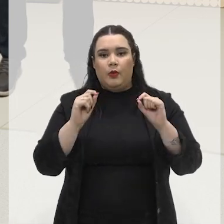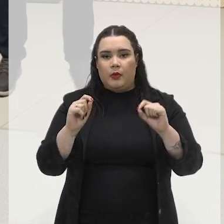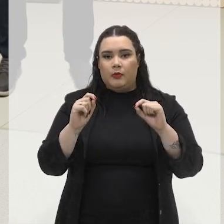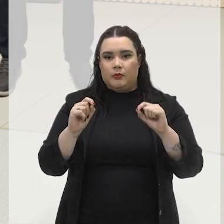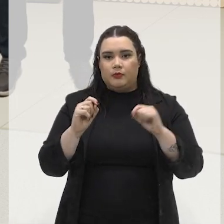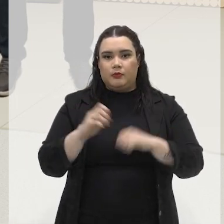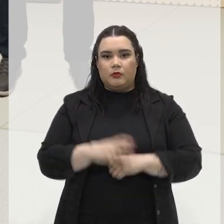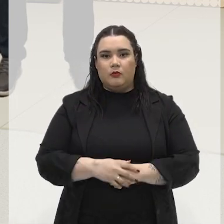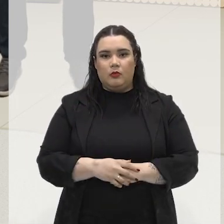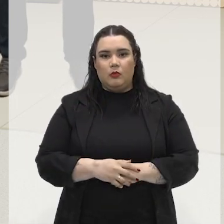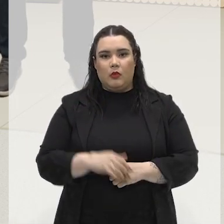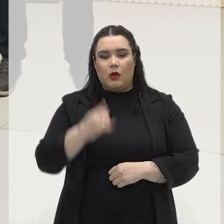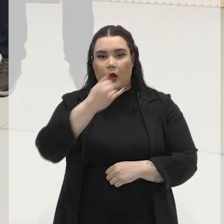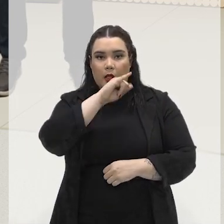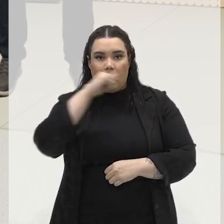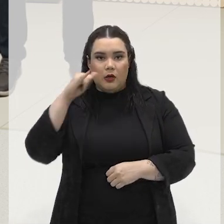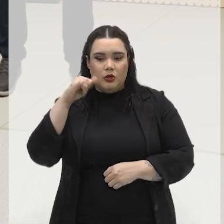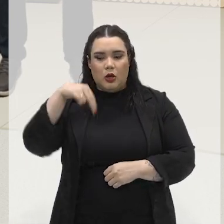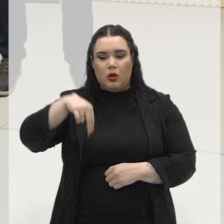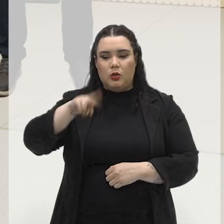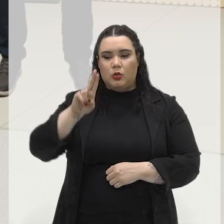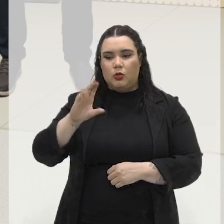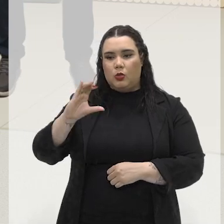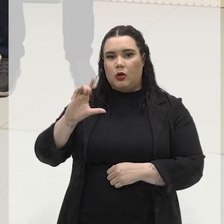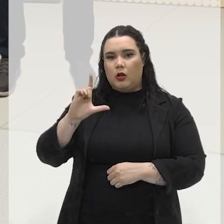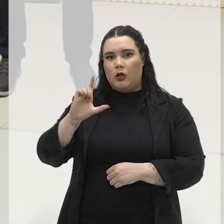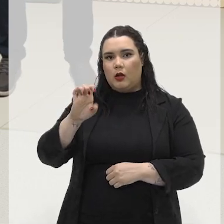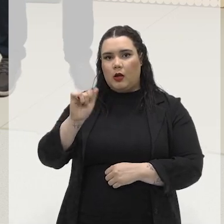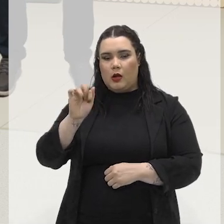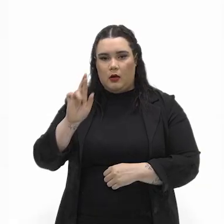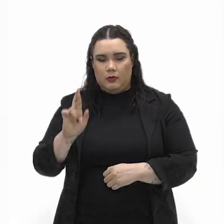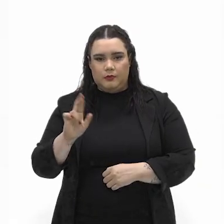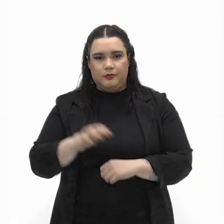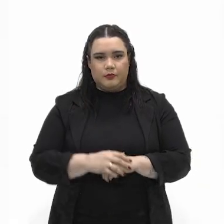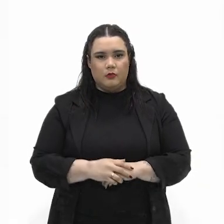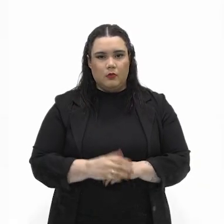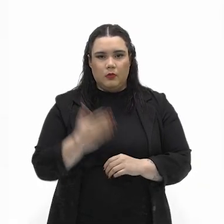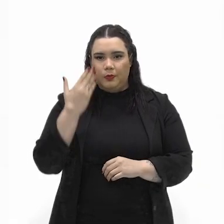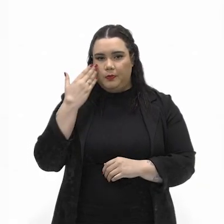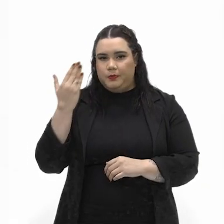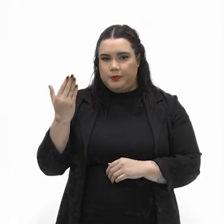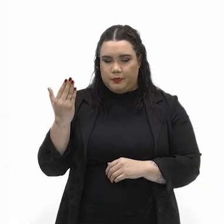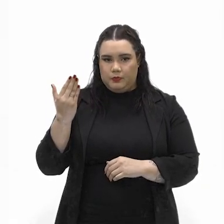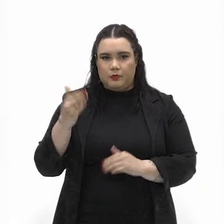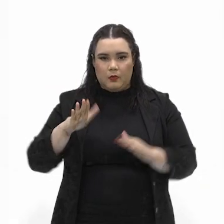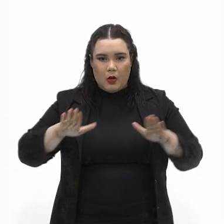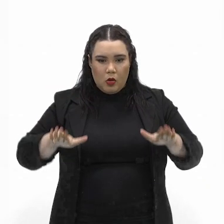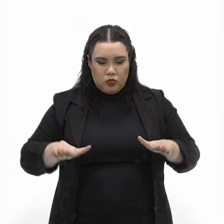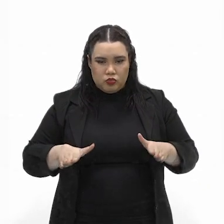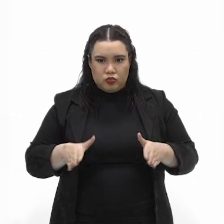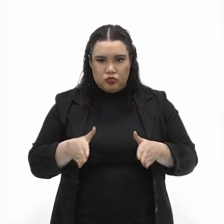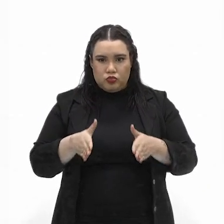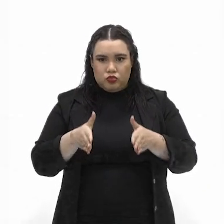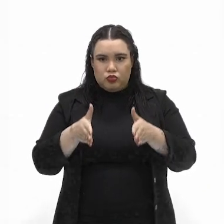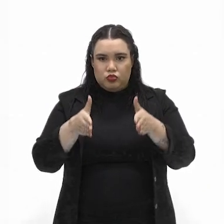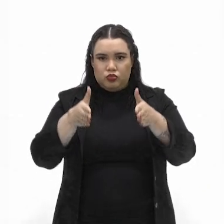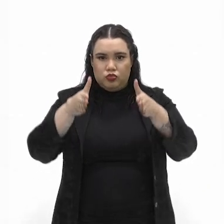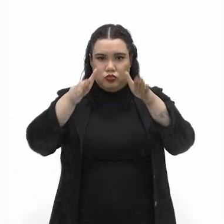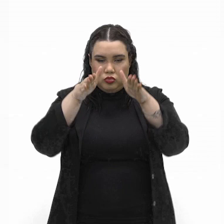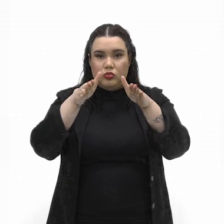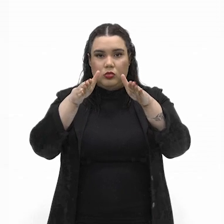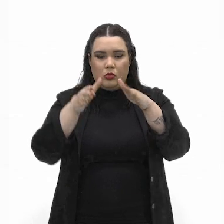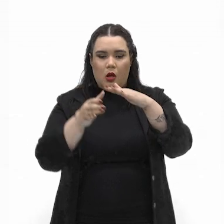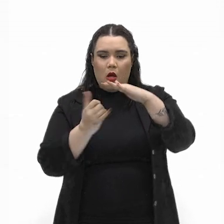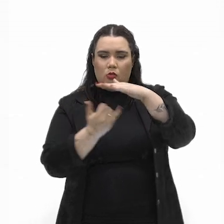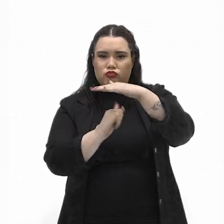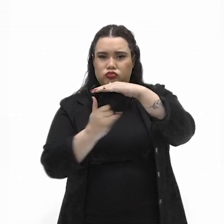de energia nuclear. Vamos aprender um pouco mais sobre ela? Olha só. A energia nuclear, ou energia atômica,